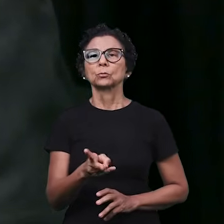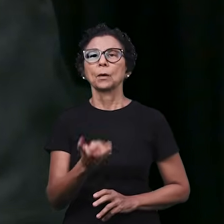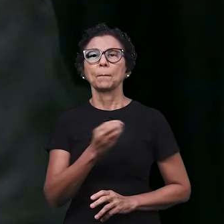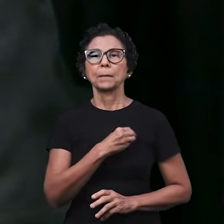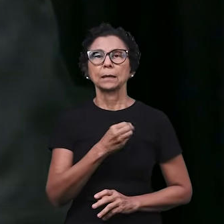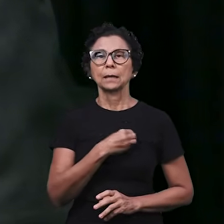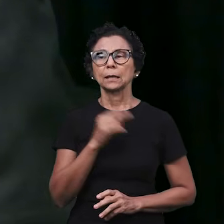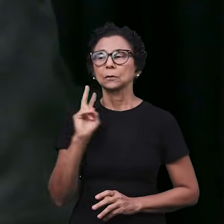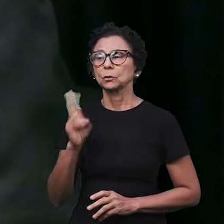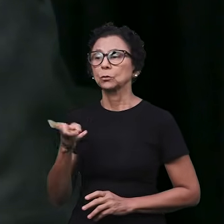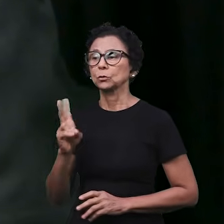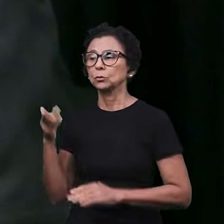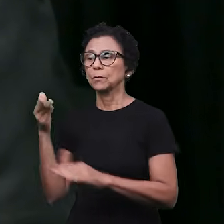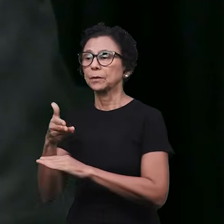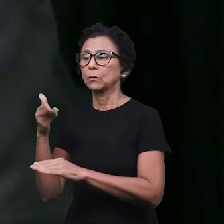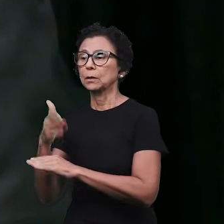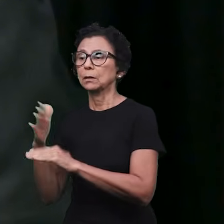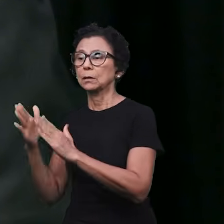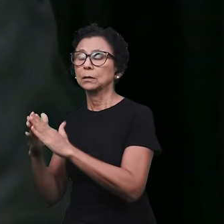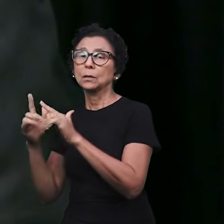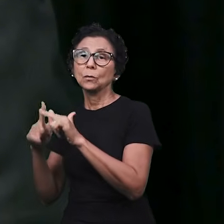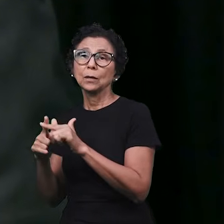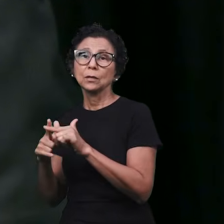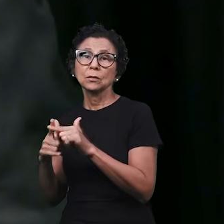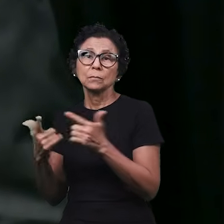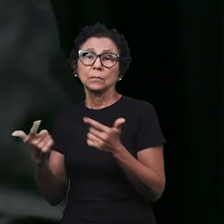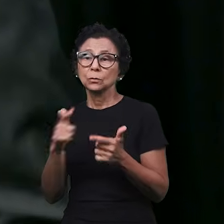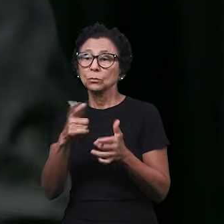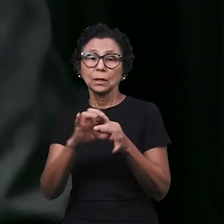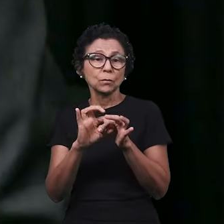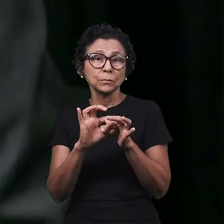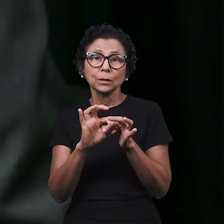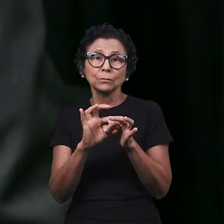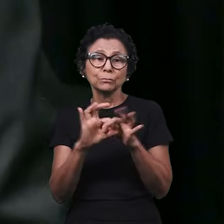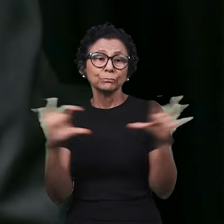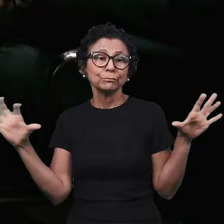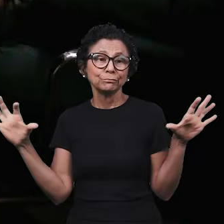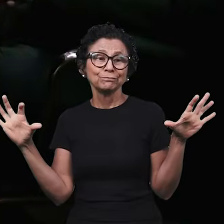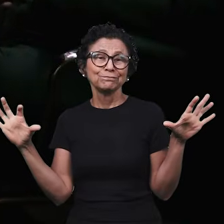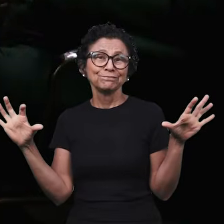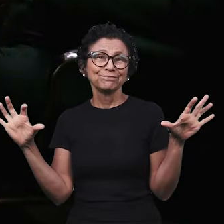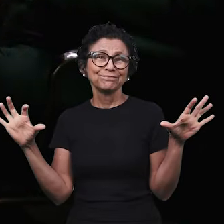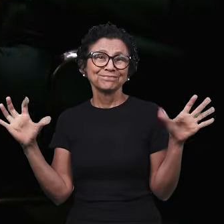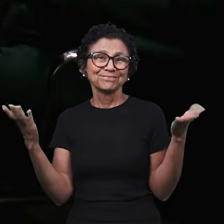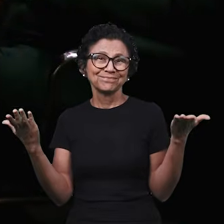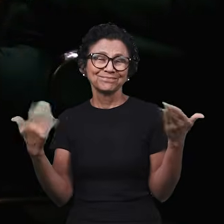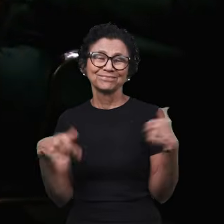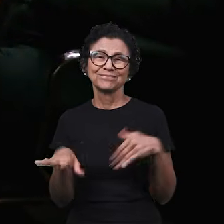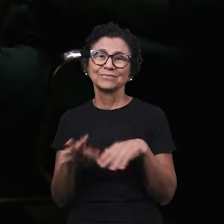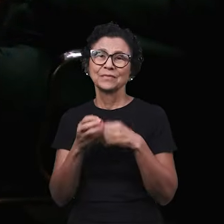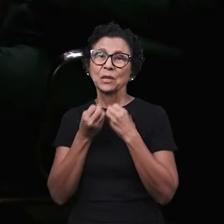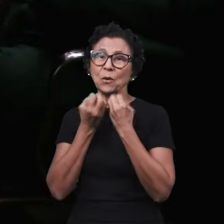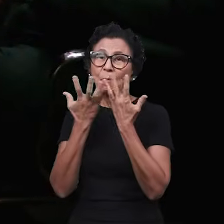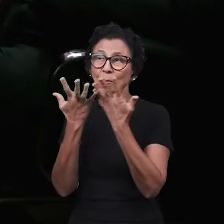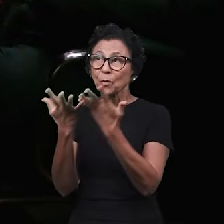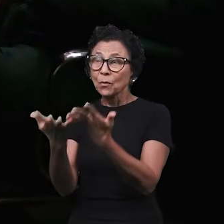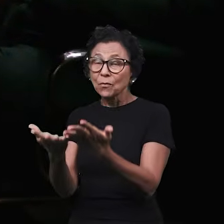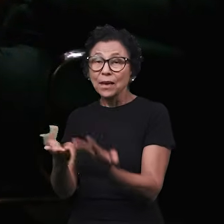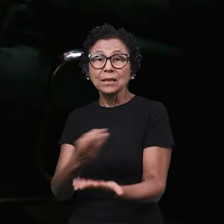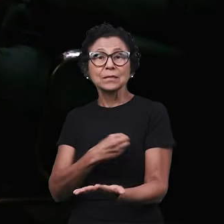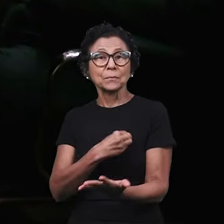Não há, a Bíblia diz, comunhão entre a luz e as trevas. É isso que Deus está falando aqui. Aquele que confessa seus pecados e os